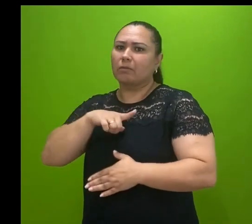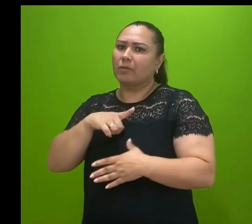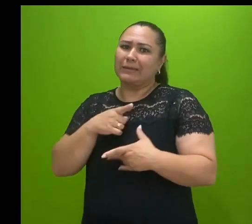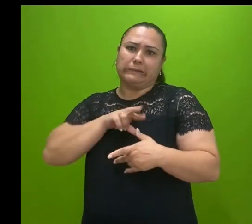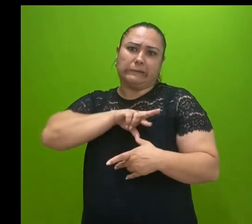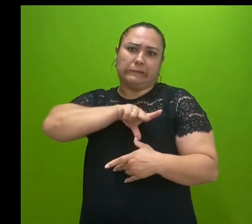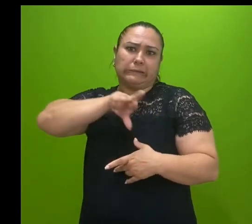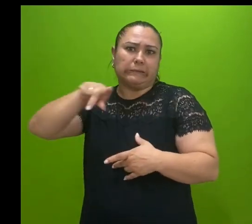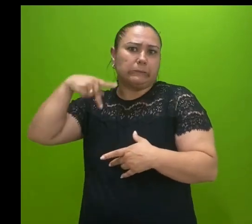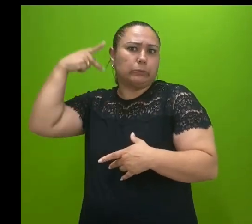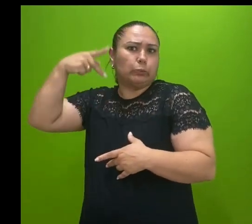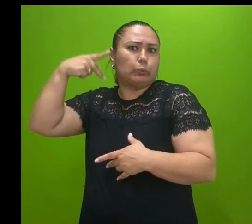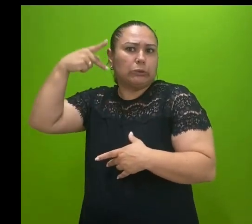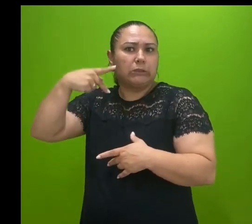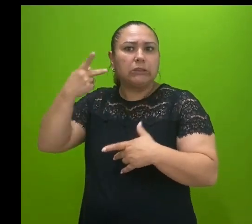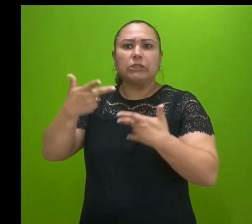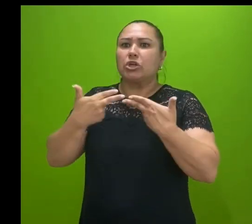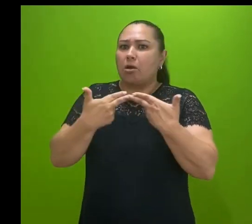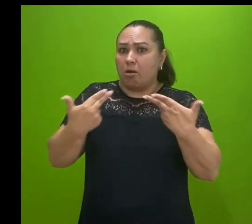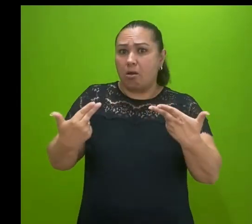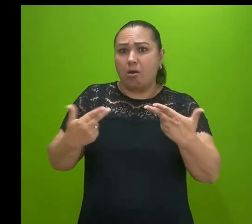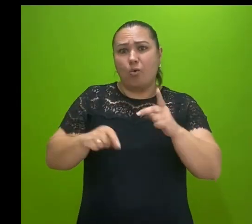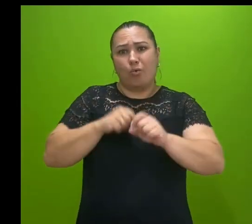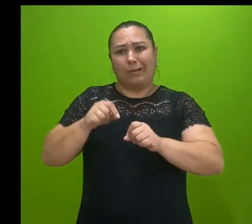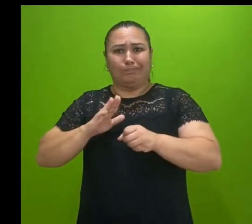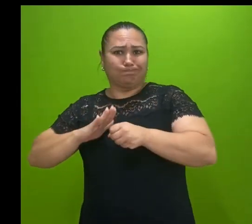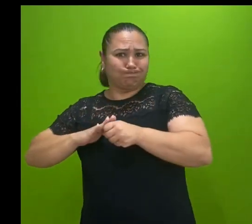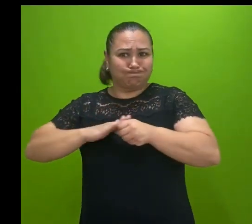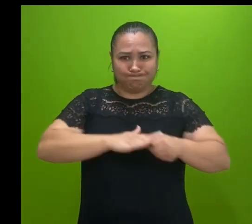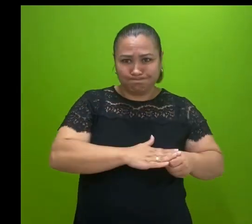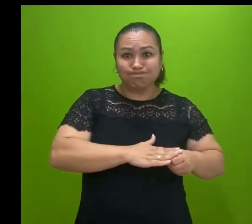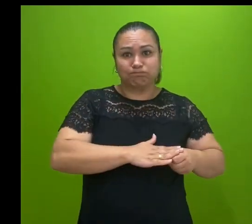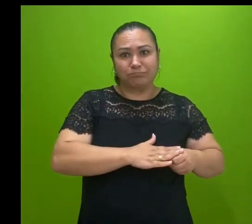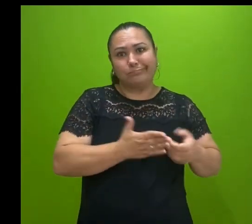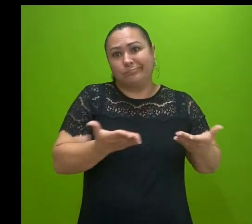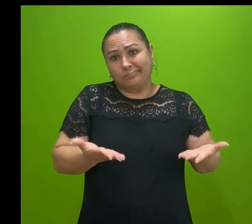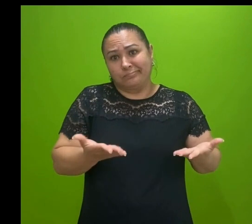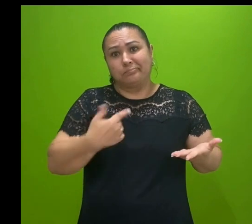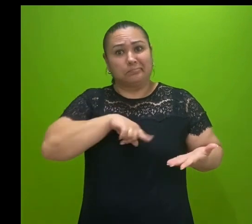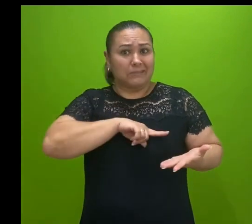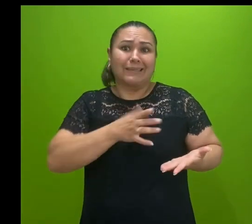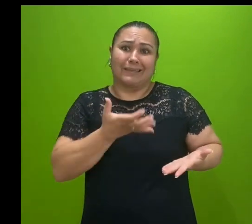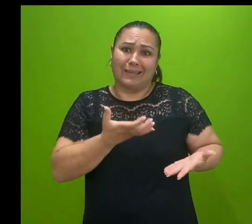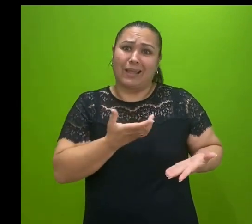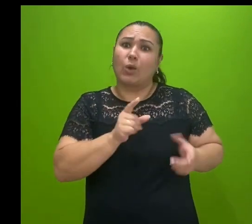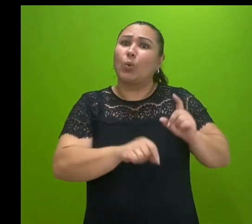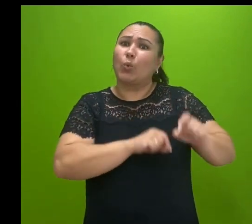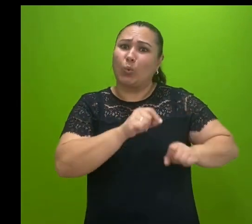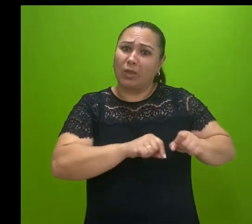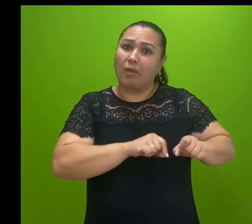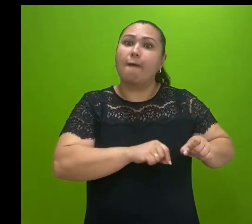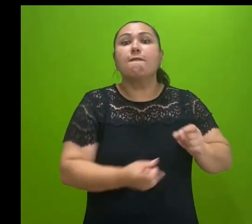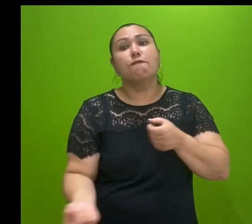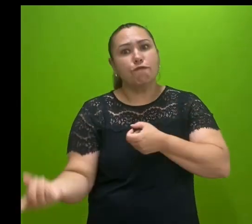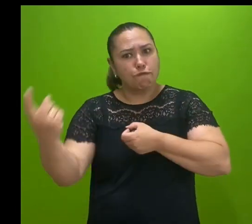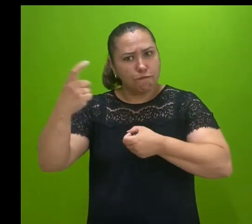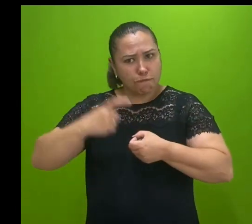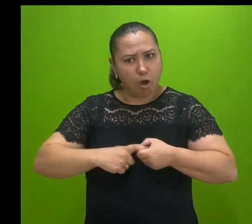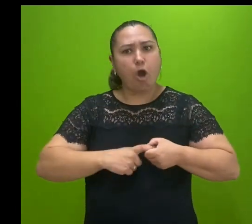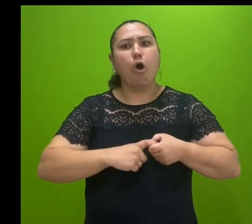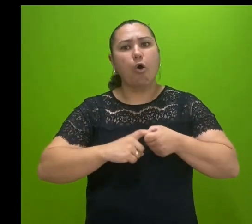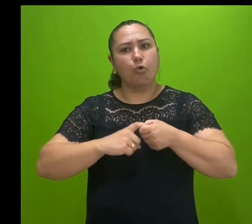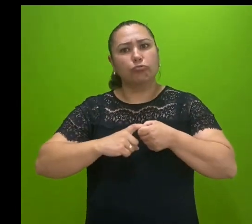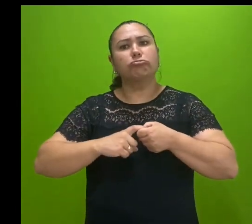que teve várias políticas dentro dela suprimidas, né? Que a gente